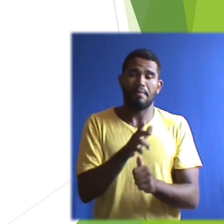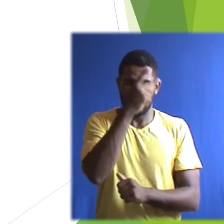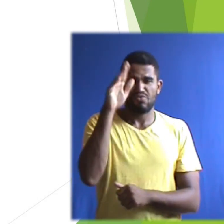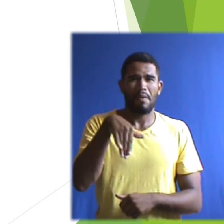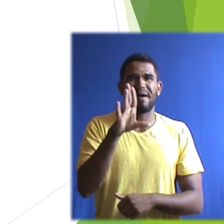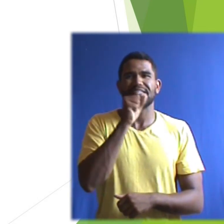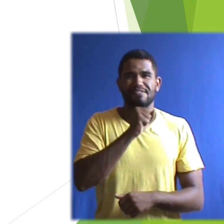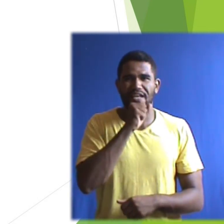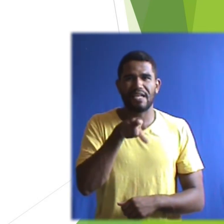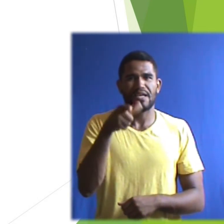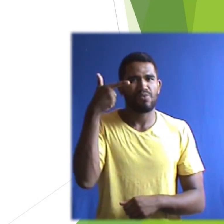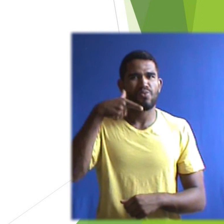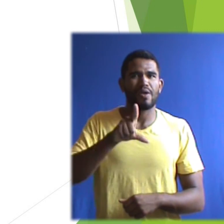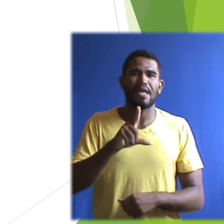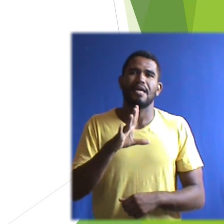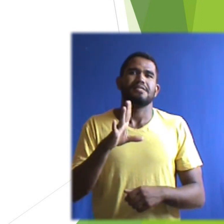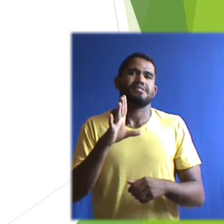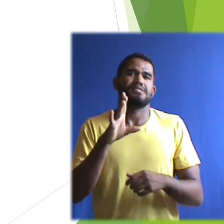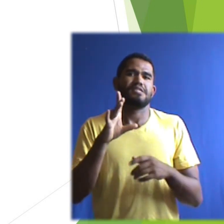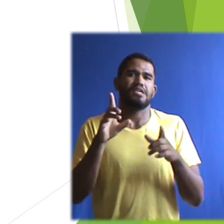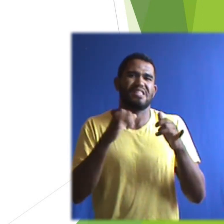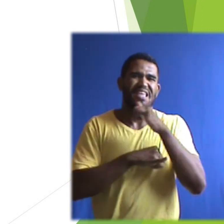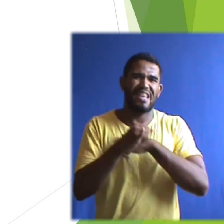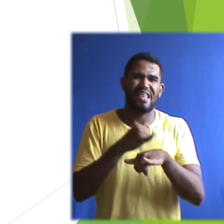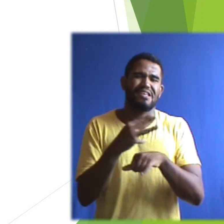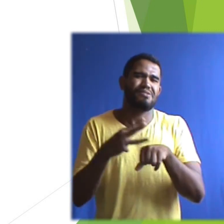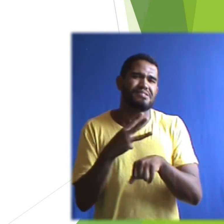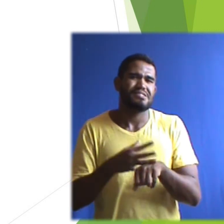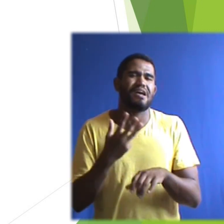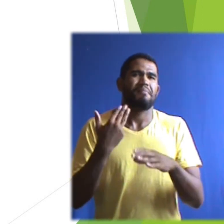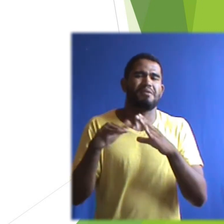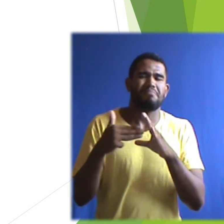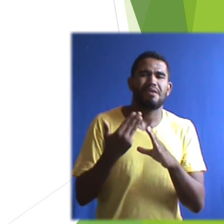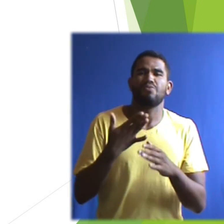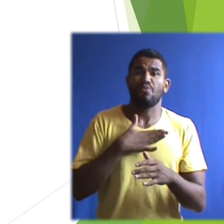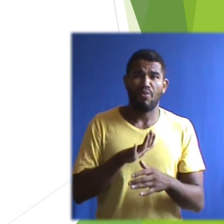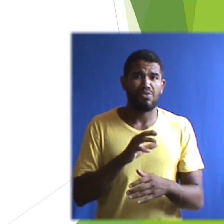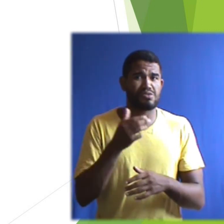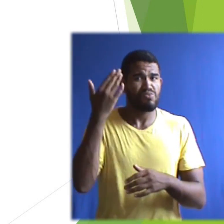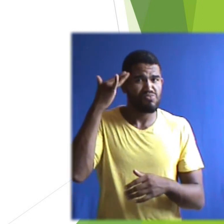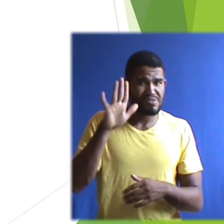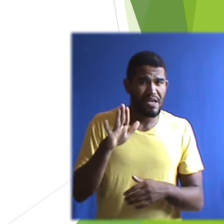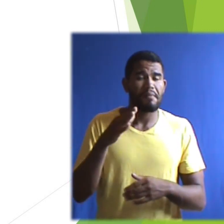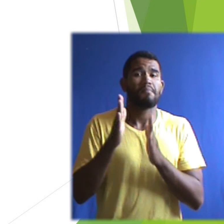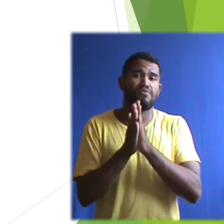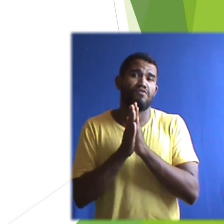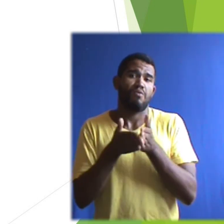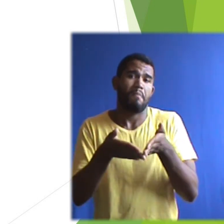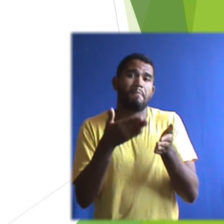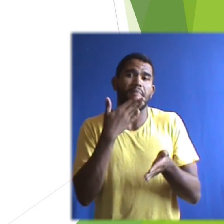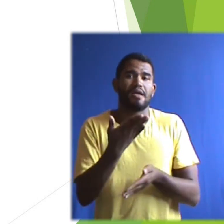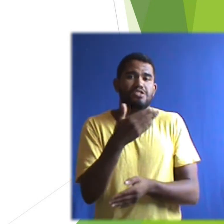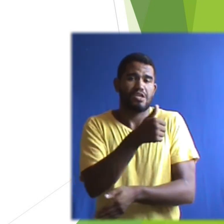mais velho aí ou não domina as tecnologias digitais de informação e comunicação, peça ajuda a um parente, a um